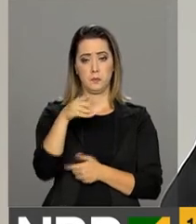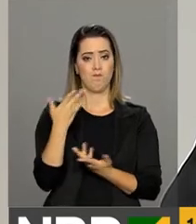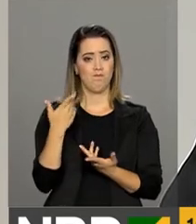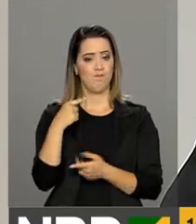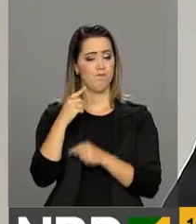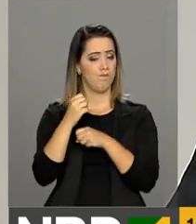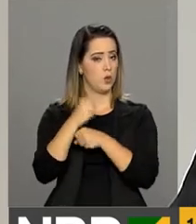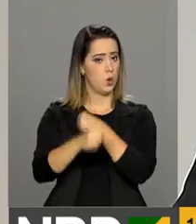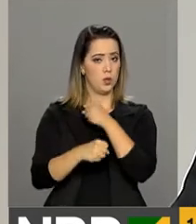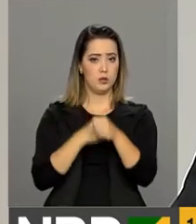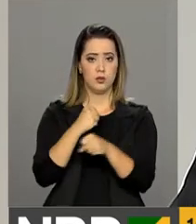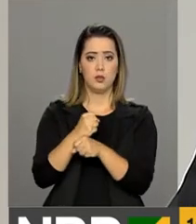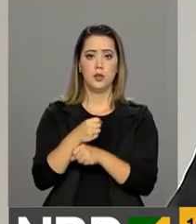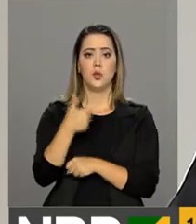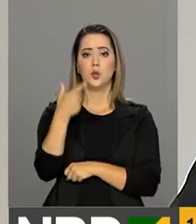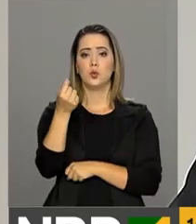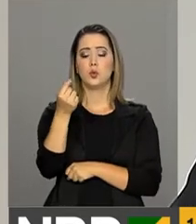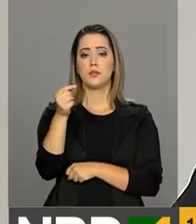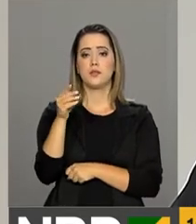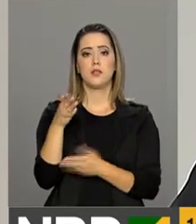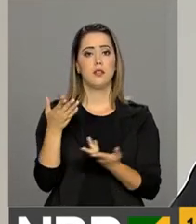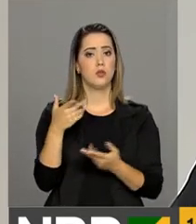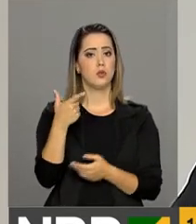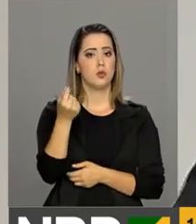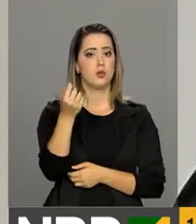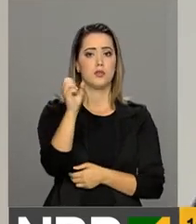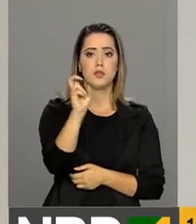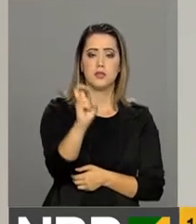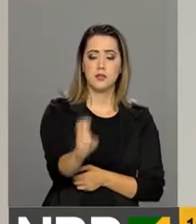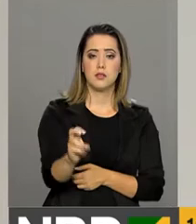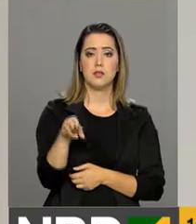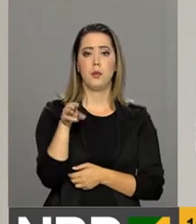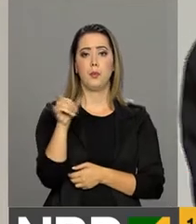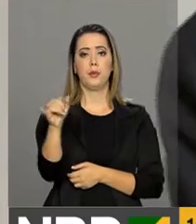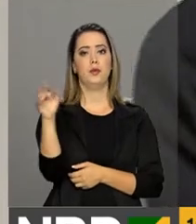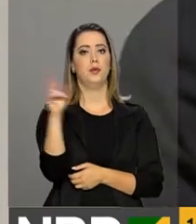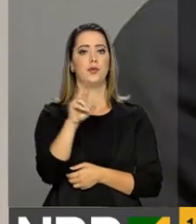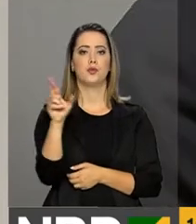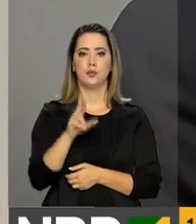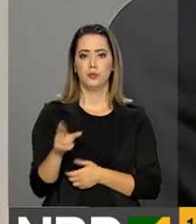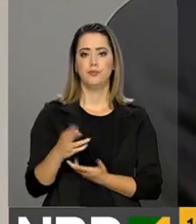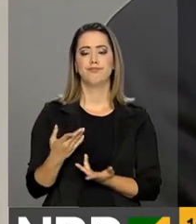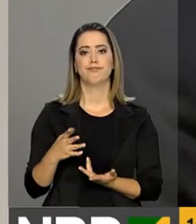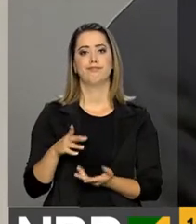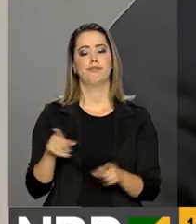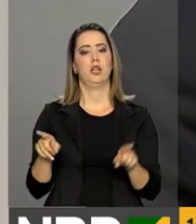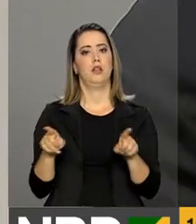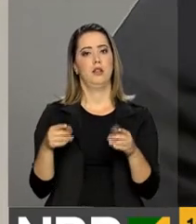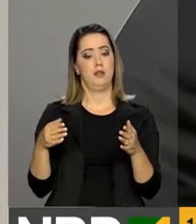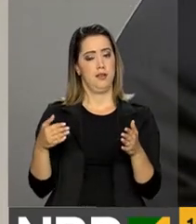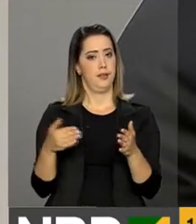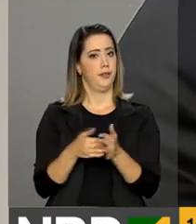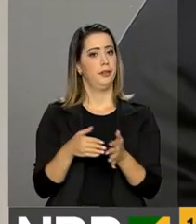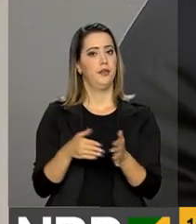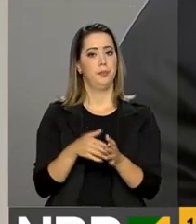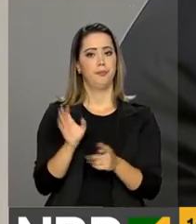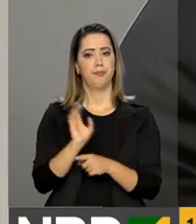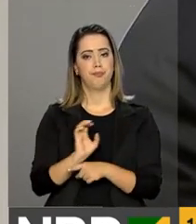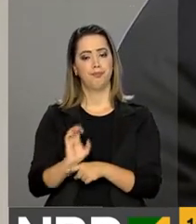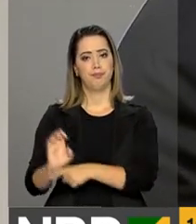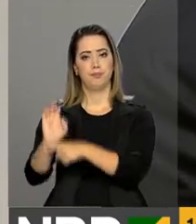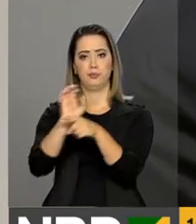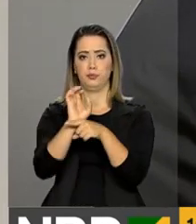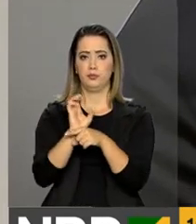205 bilhões na previdência social recebem até estados brasileiros estão praticamente quebrados